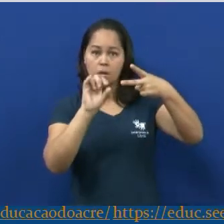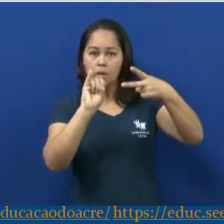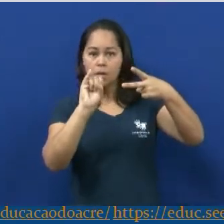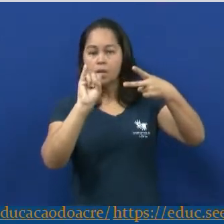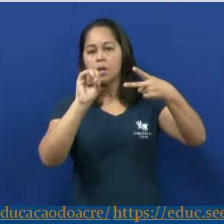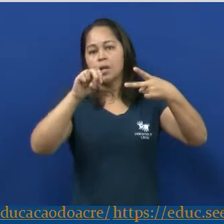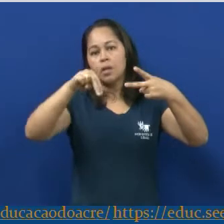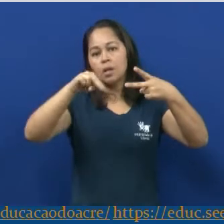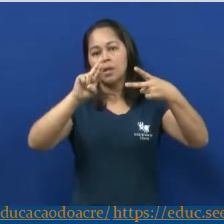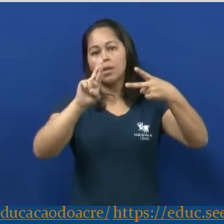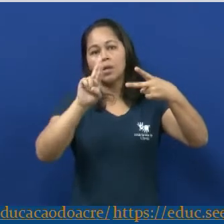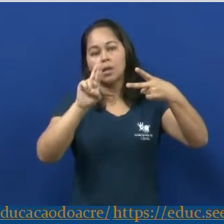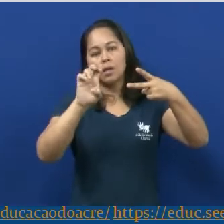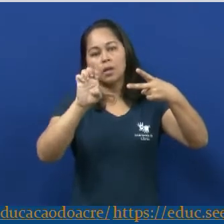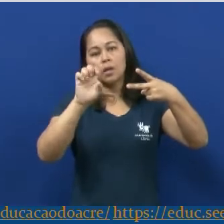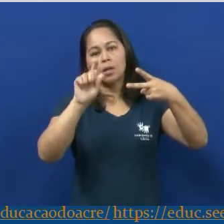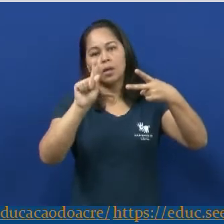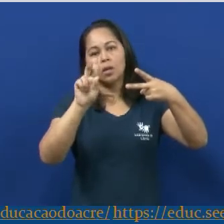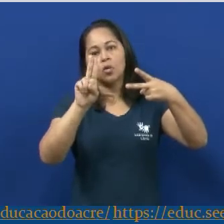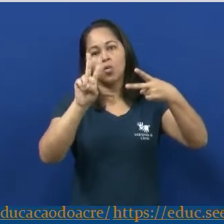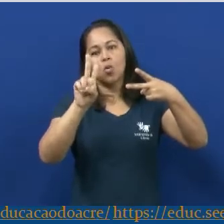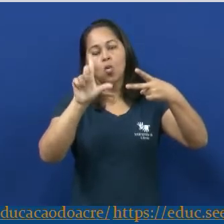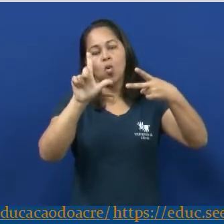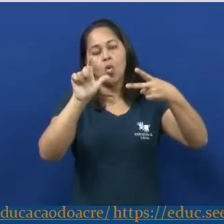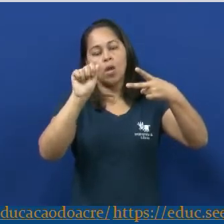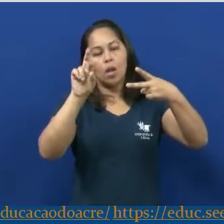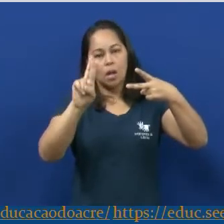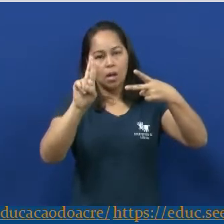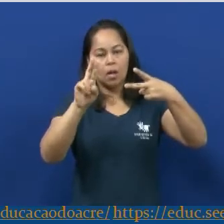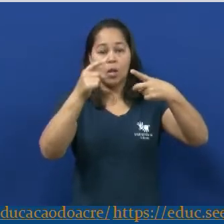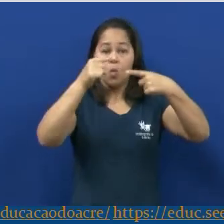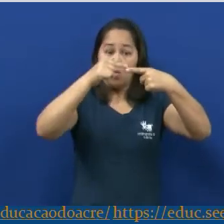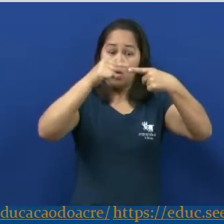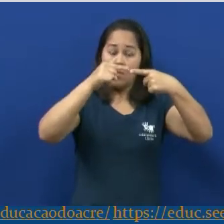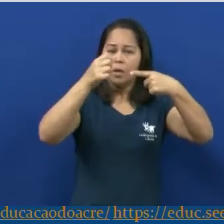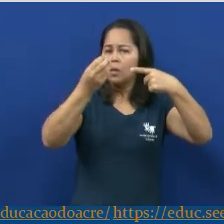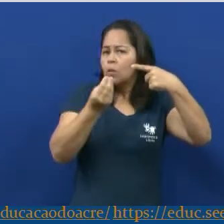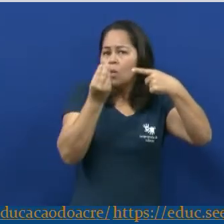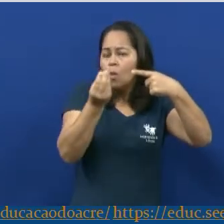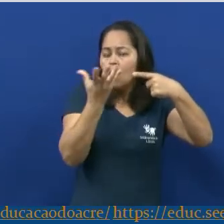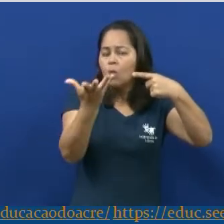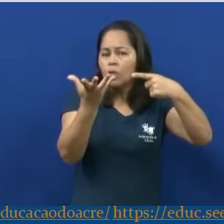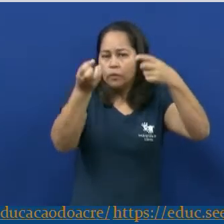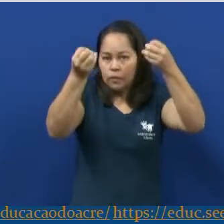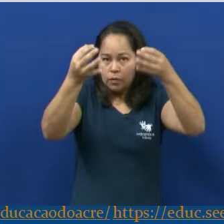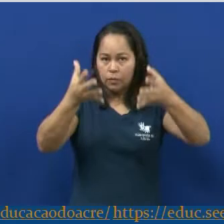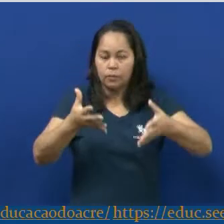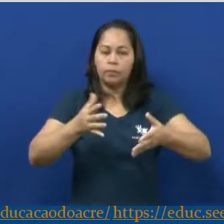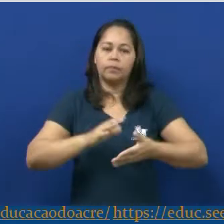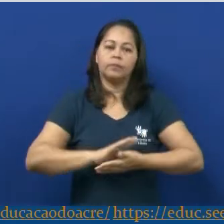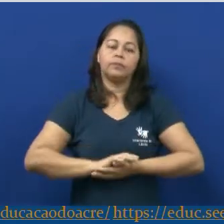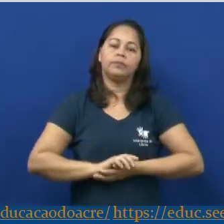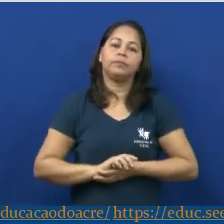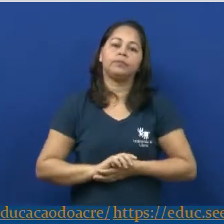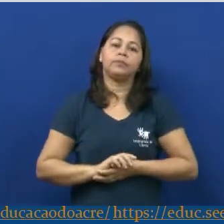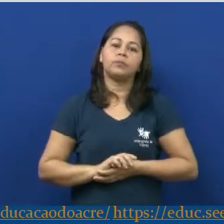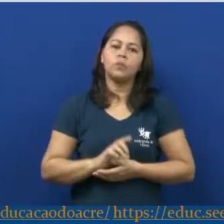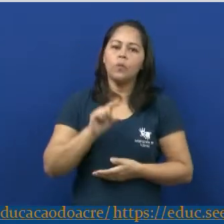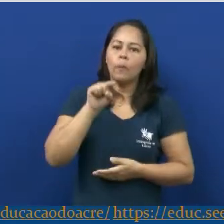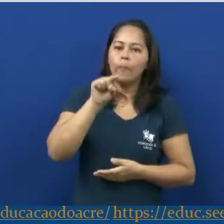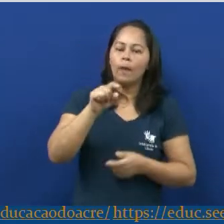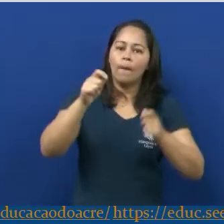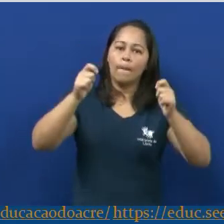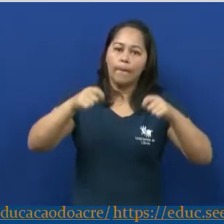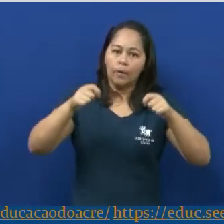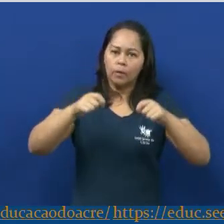com você de verbos regulares eles são bem facinhas de se colocar no particípio você